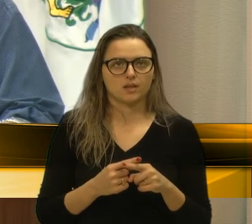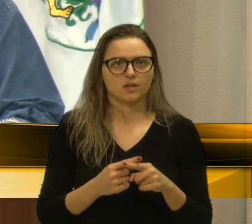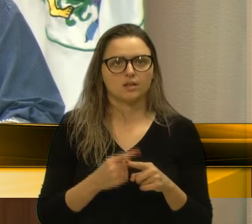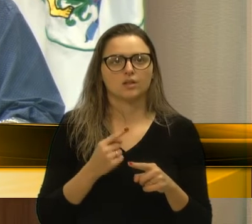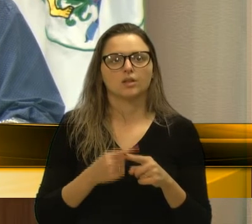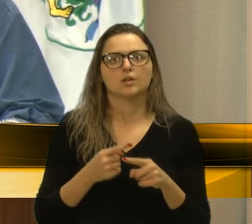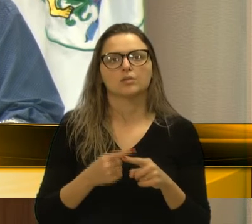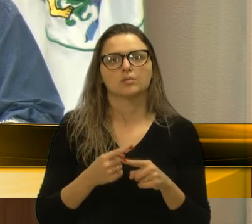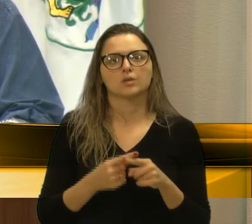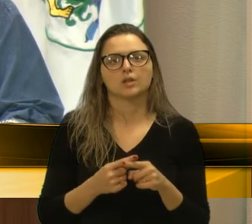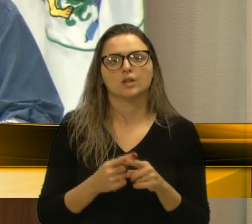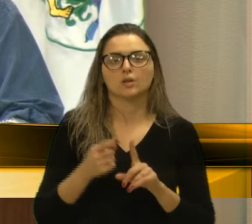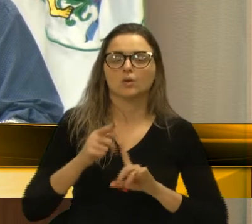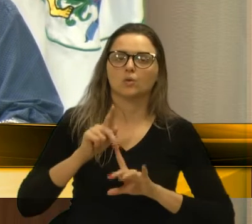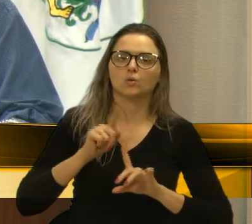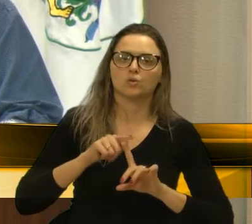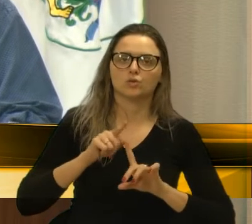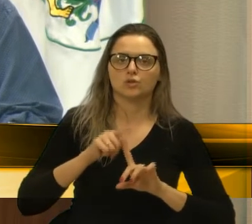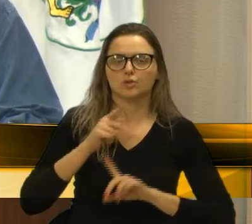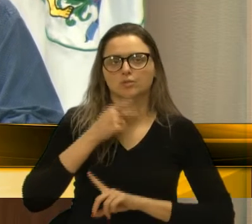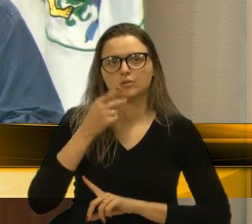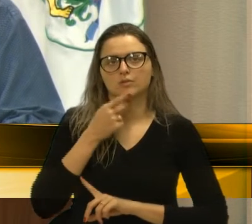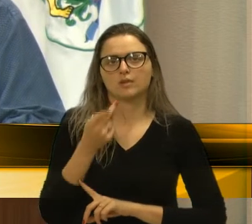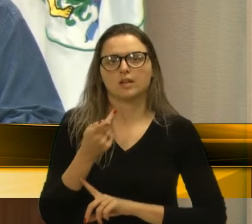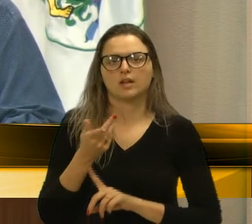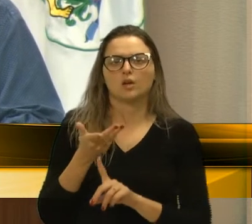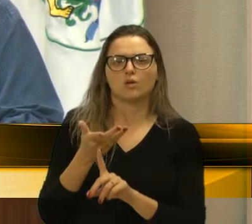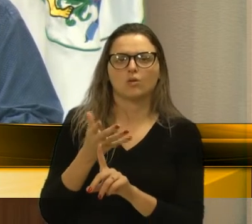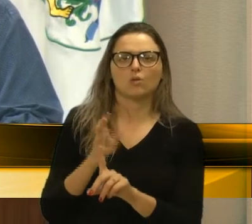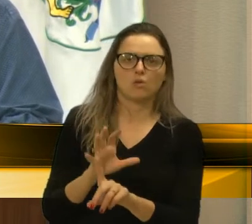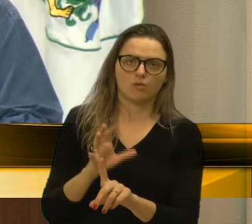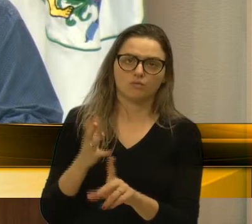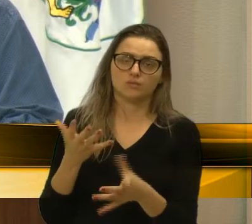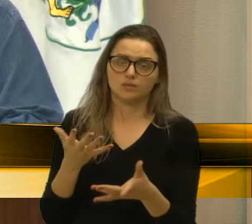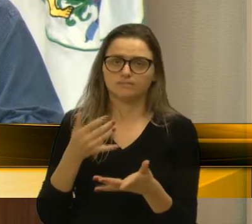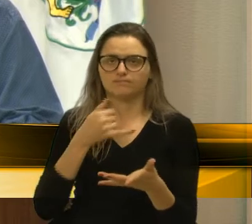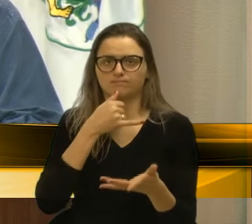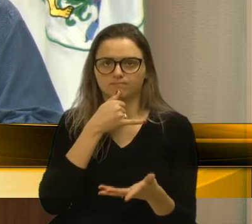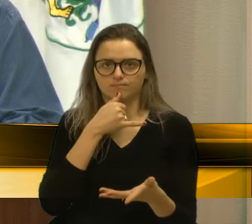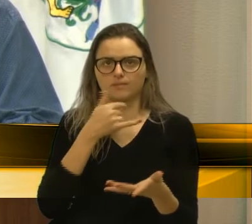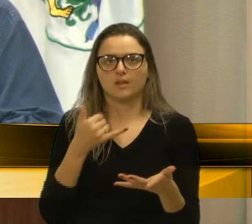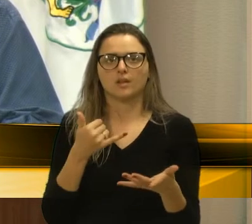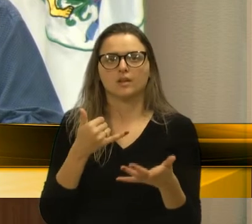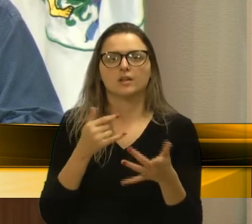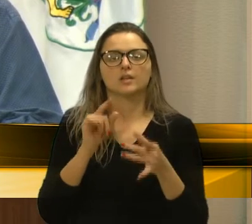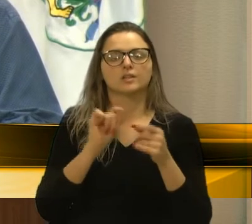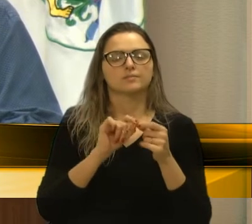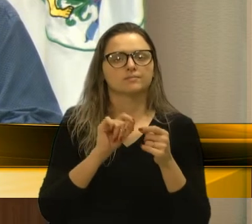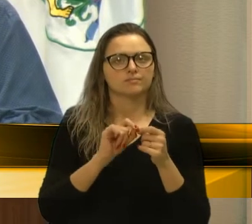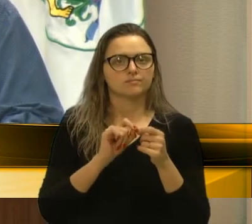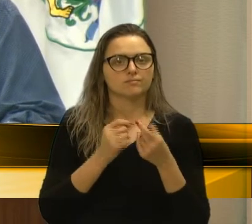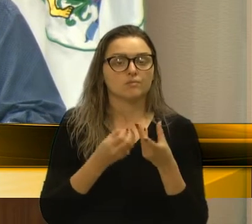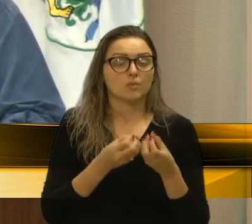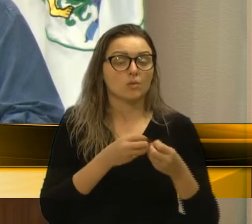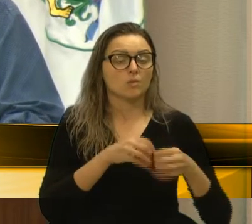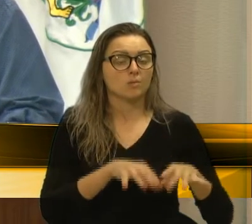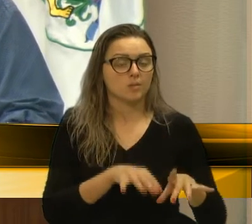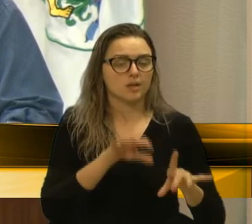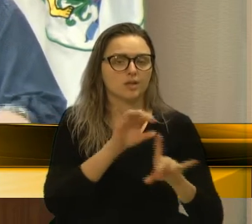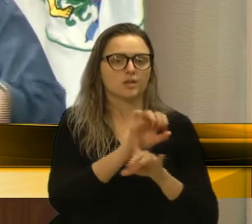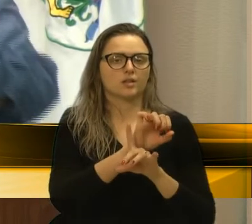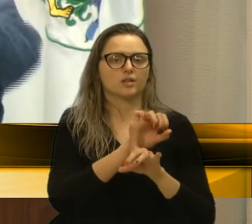esse tipo de manifestação encontra, lamentavelmente, vereador Felipe, respaldo, muitas vezes,